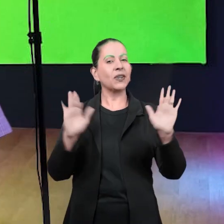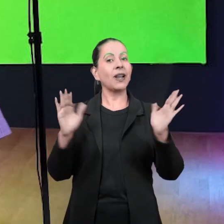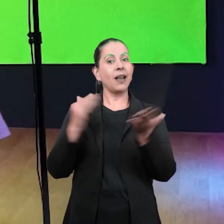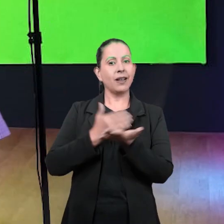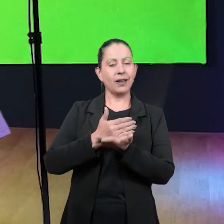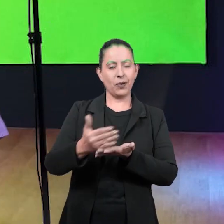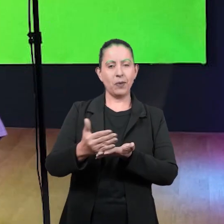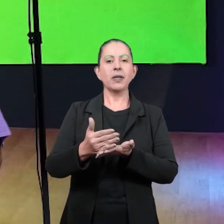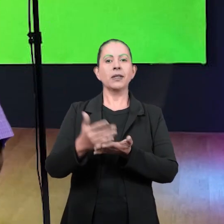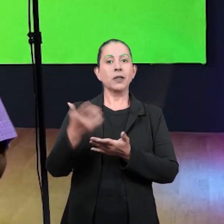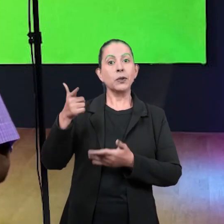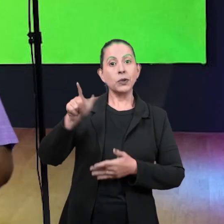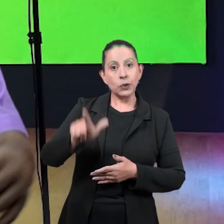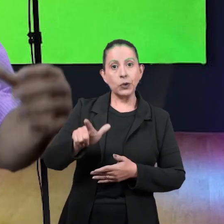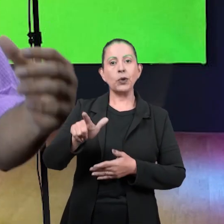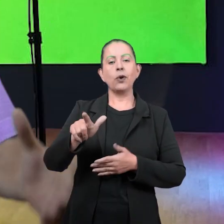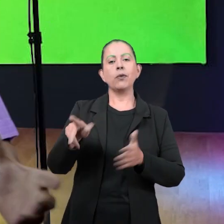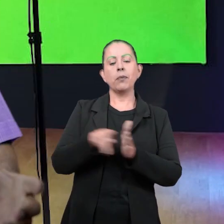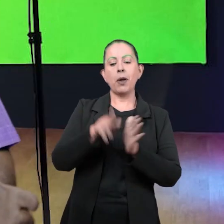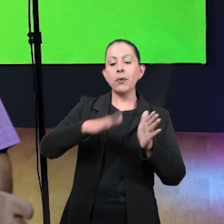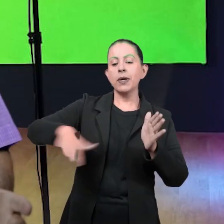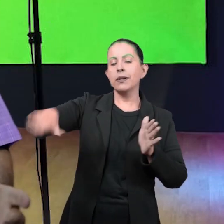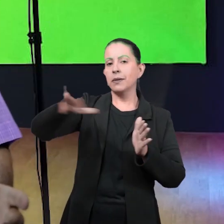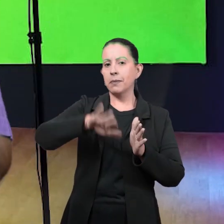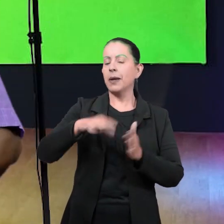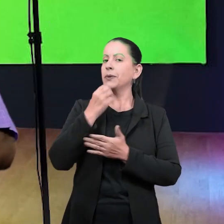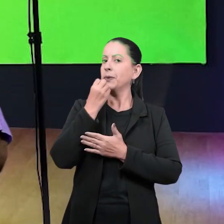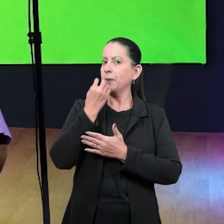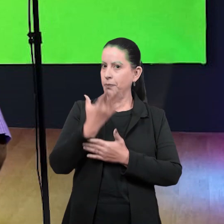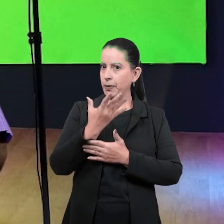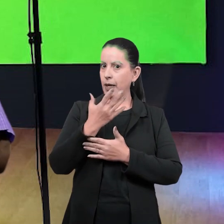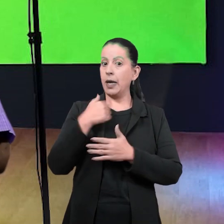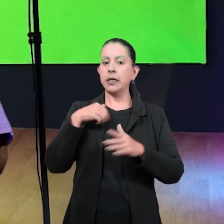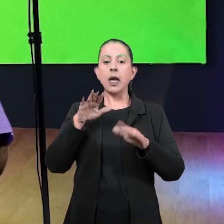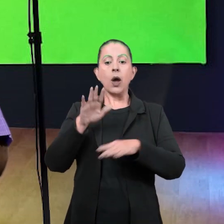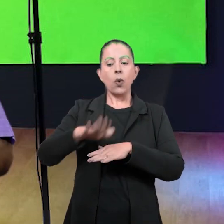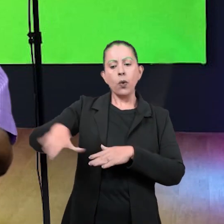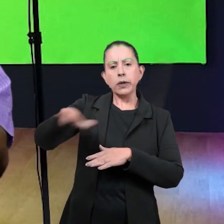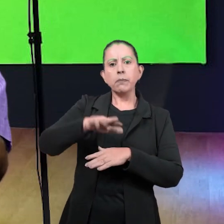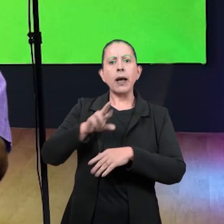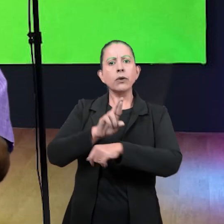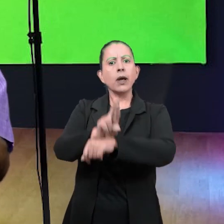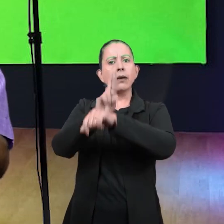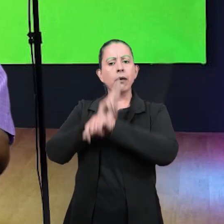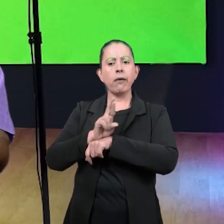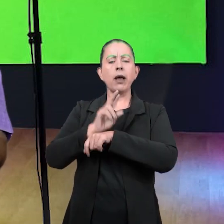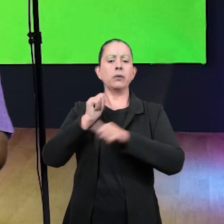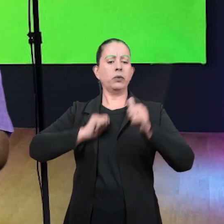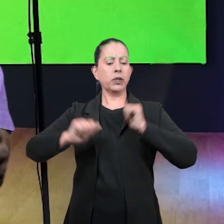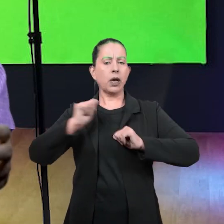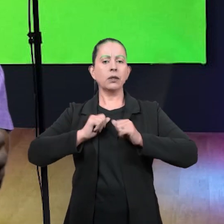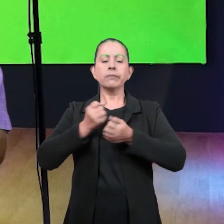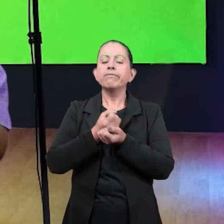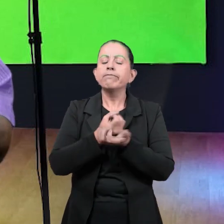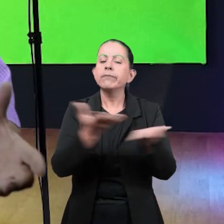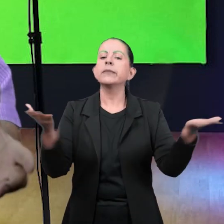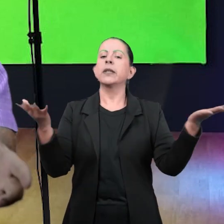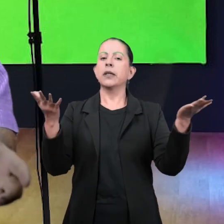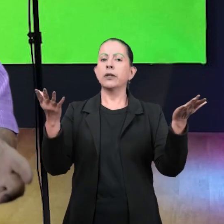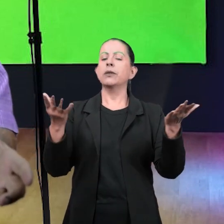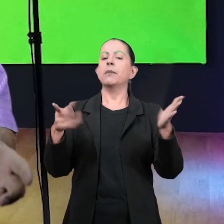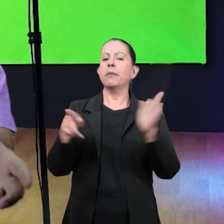Olá, está começando mais um Espaço do Bem, esse espaço reservado para os artistas que deixam